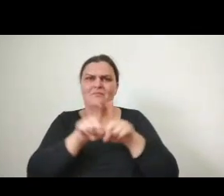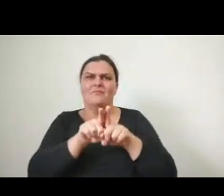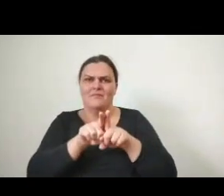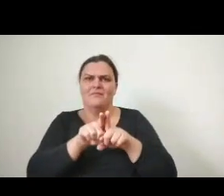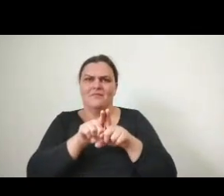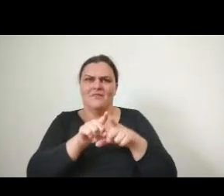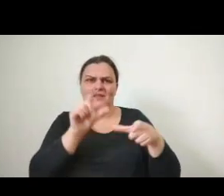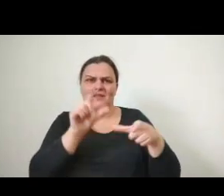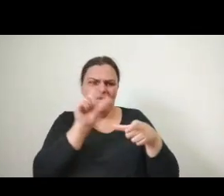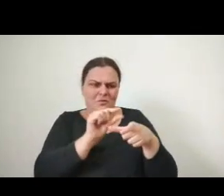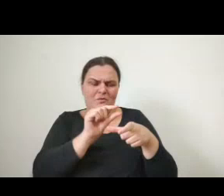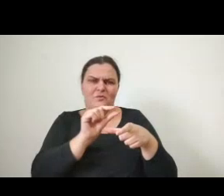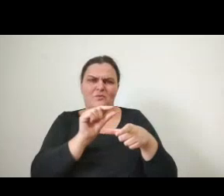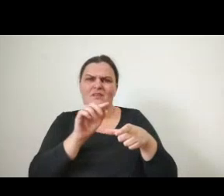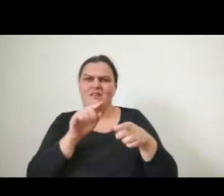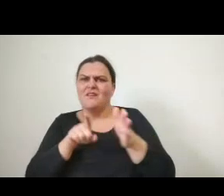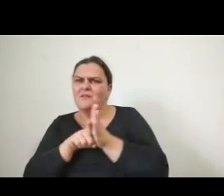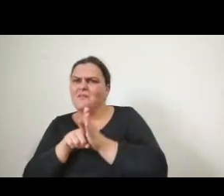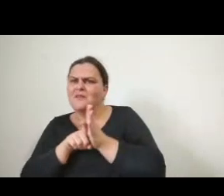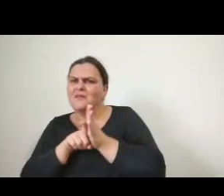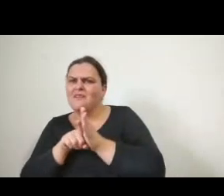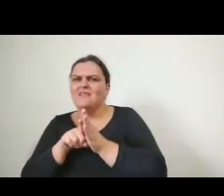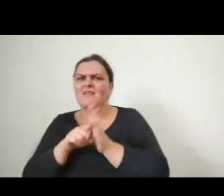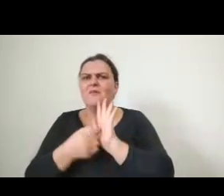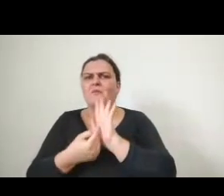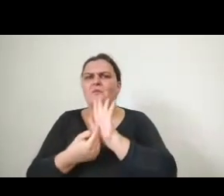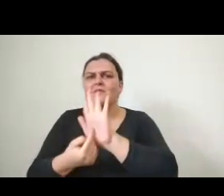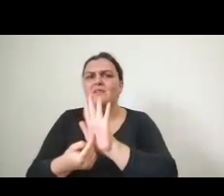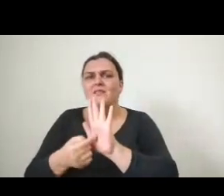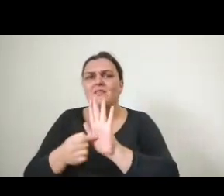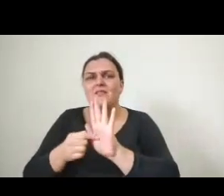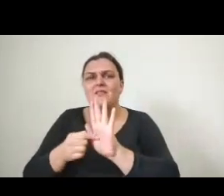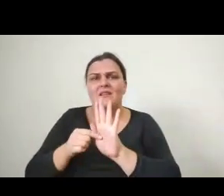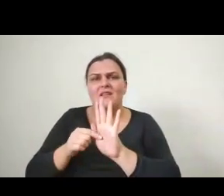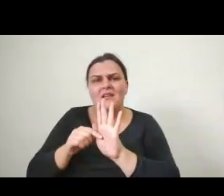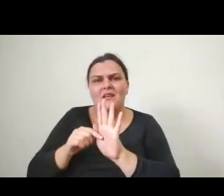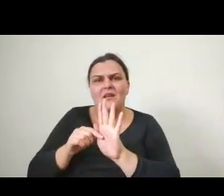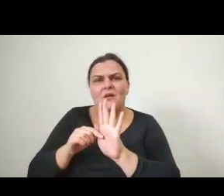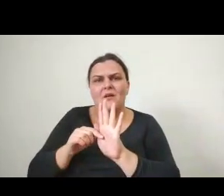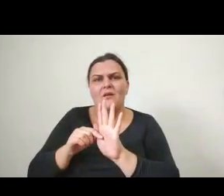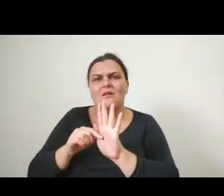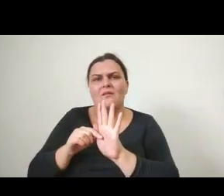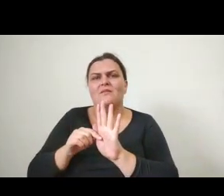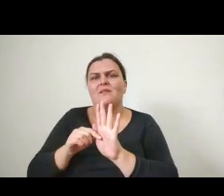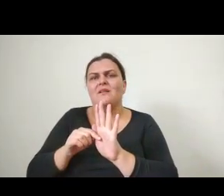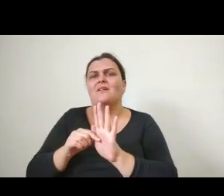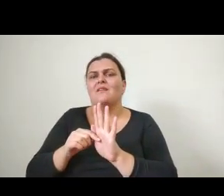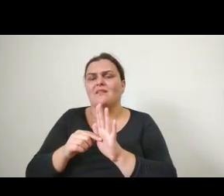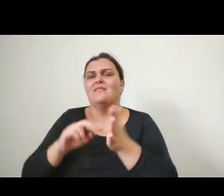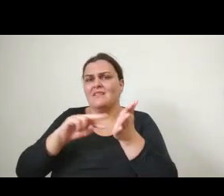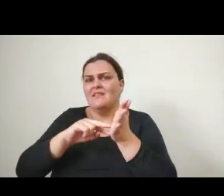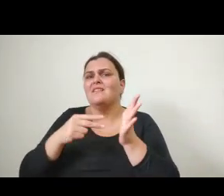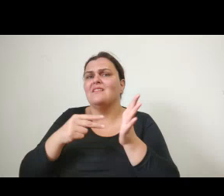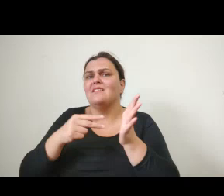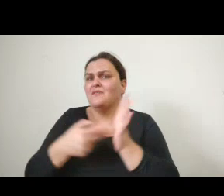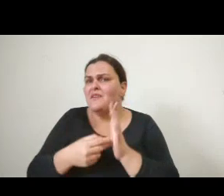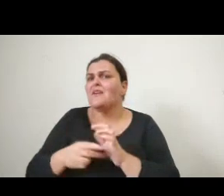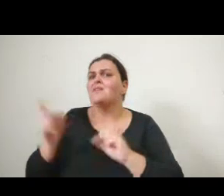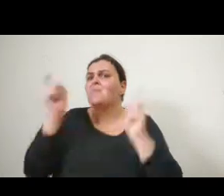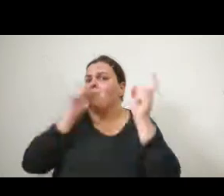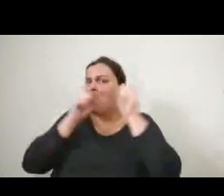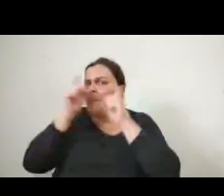algumas projeções aqui, né, colocam até uma redução bastante expressiva, né, do regime de chuvas, da